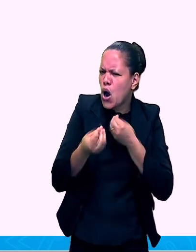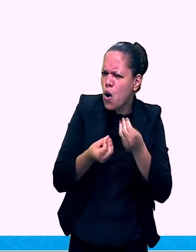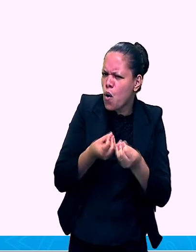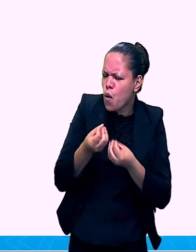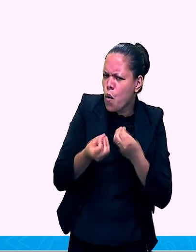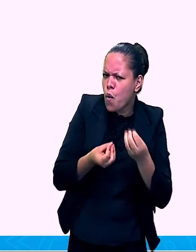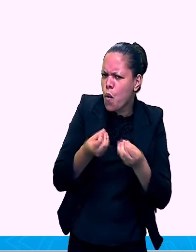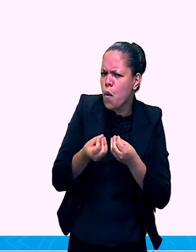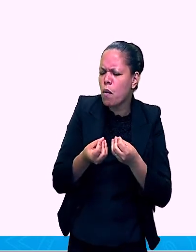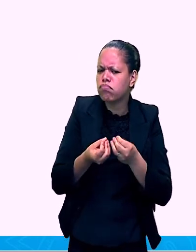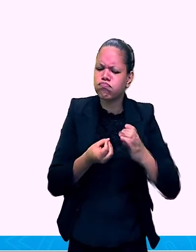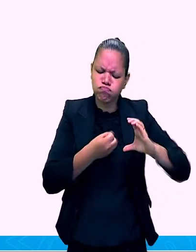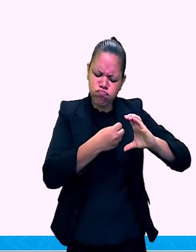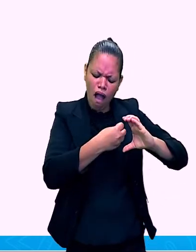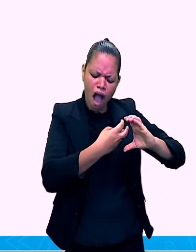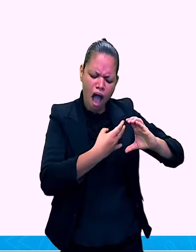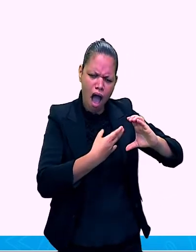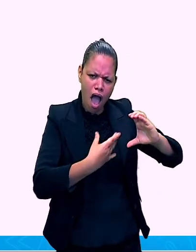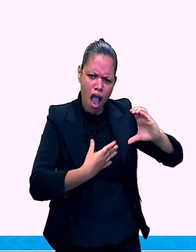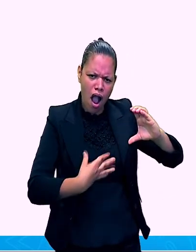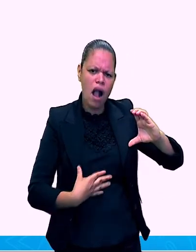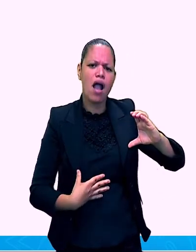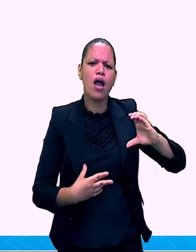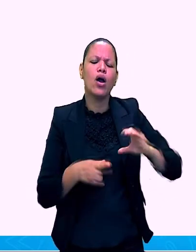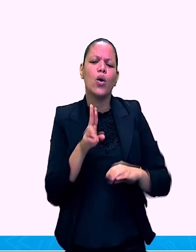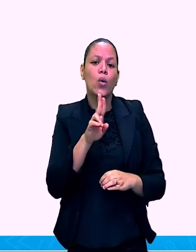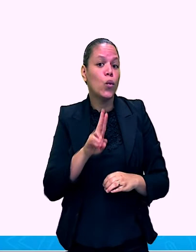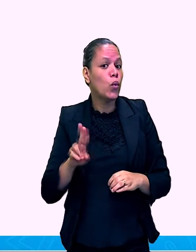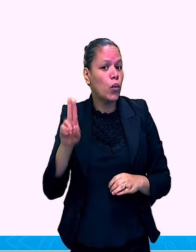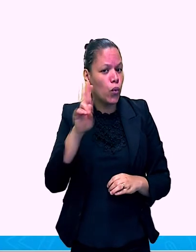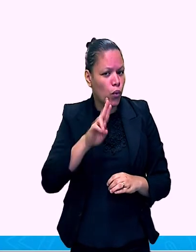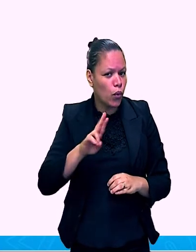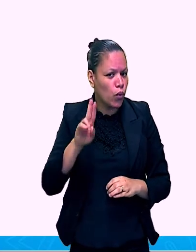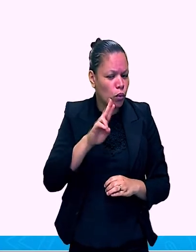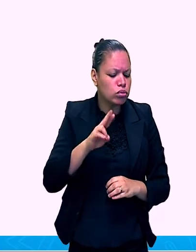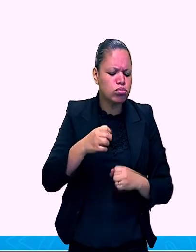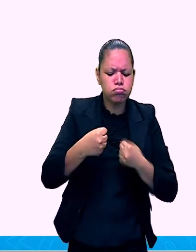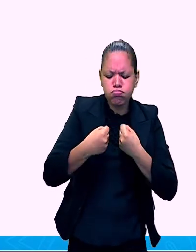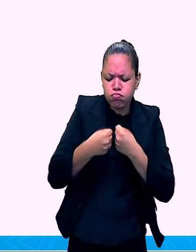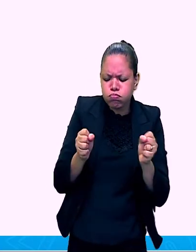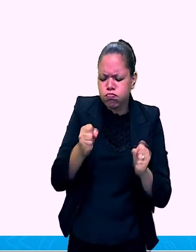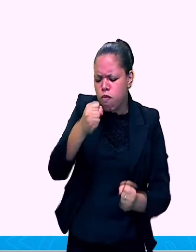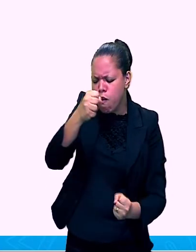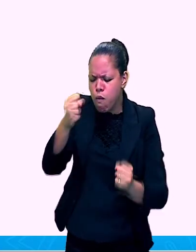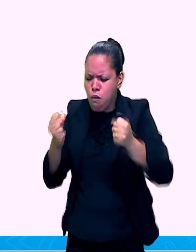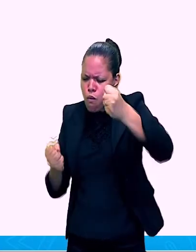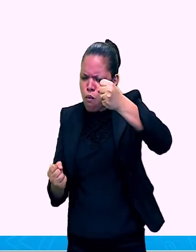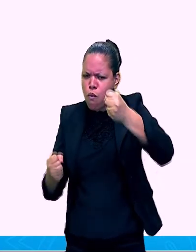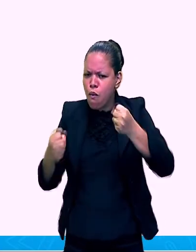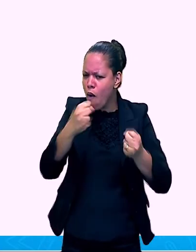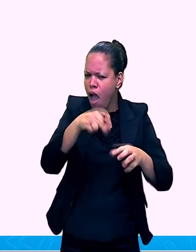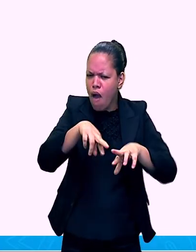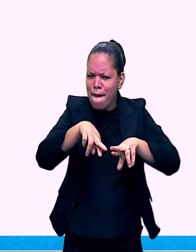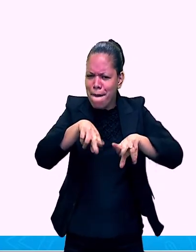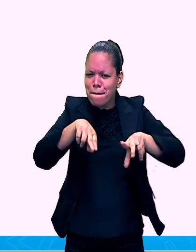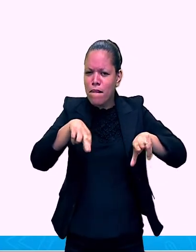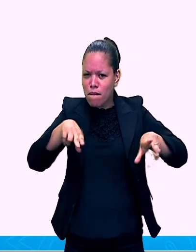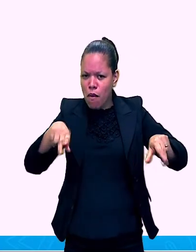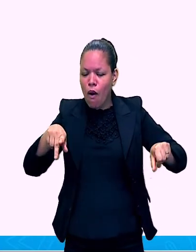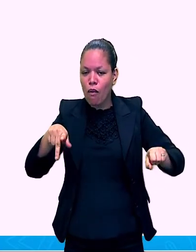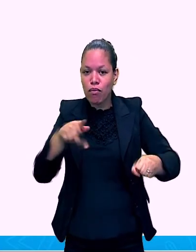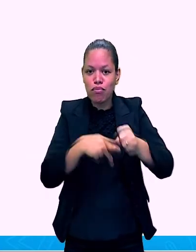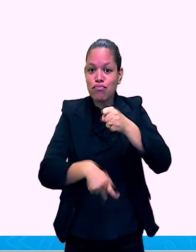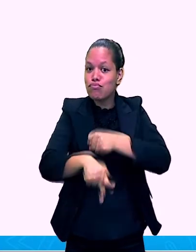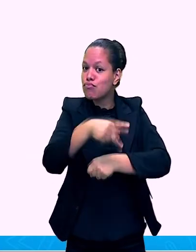podemos caracterizar o uso de meios de transporte no nosso país? Em 1950, nós vamos falar